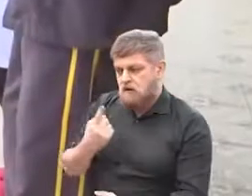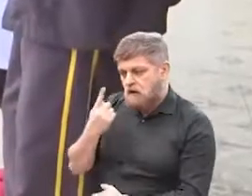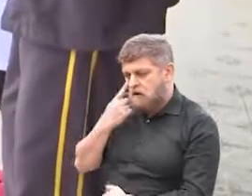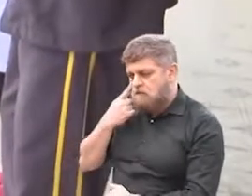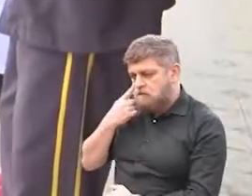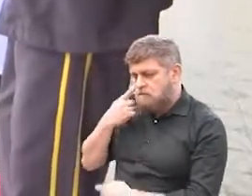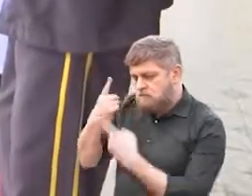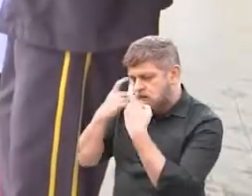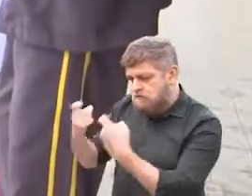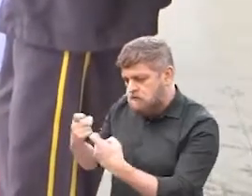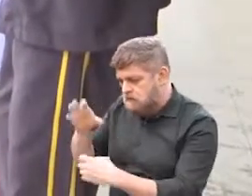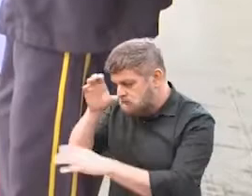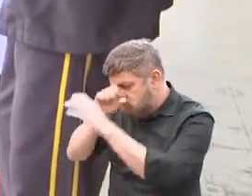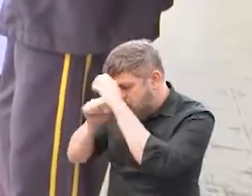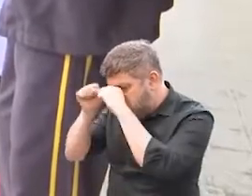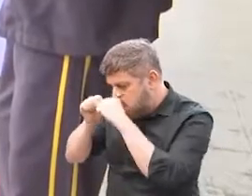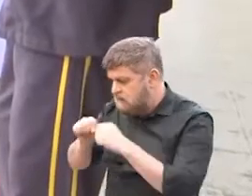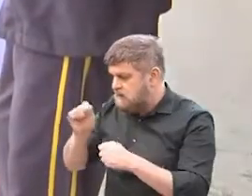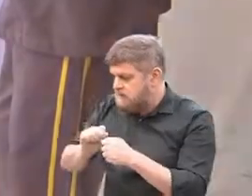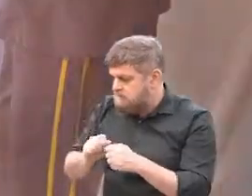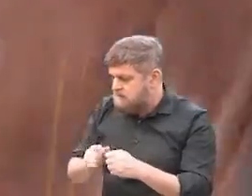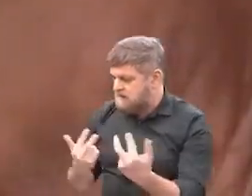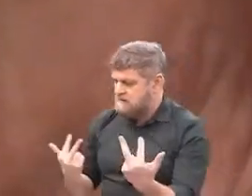assistindo, né, e assim por diante.